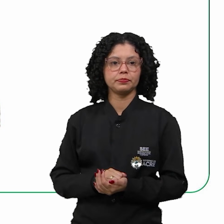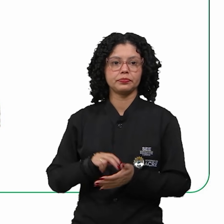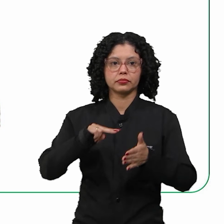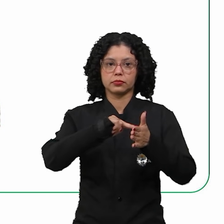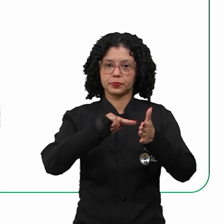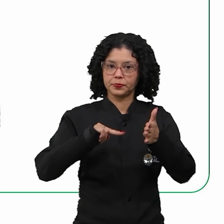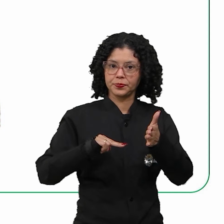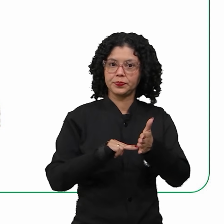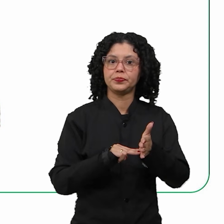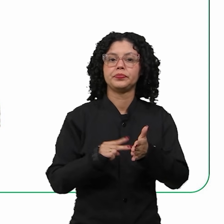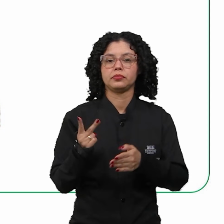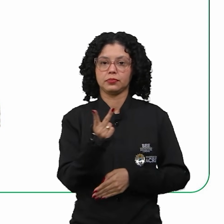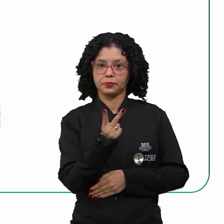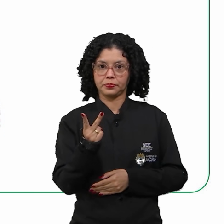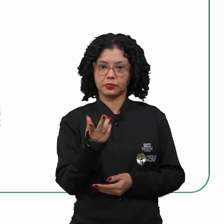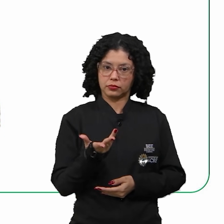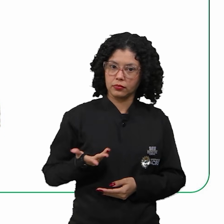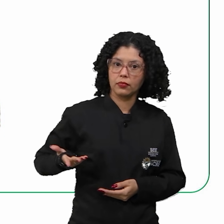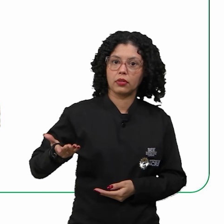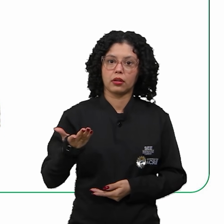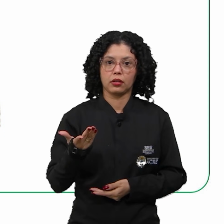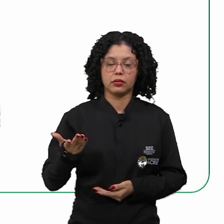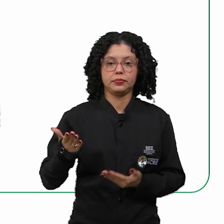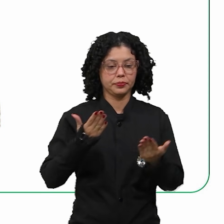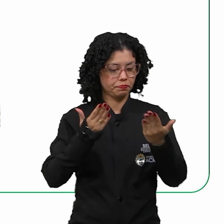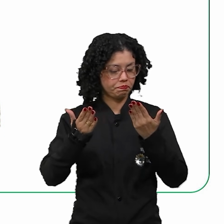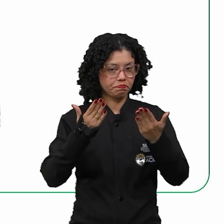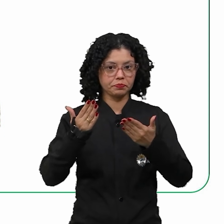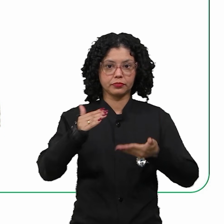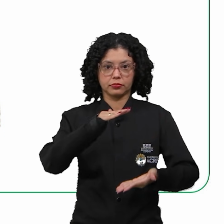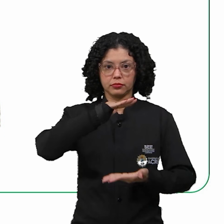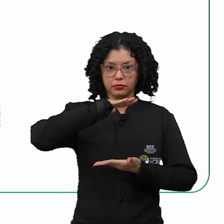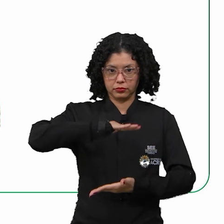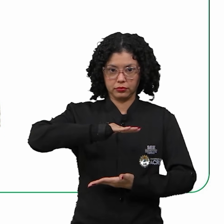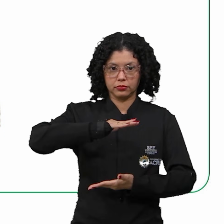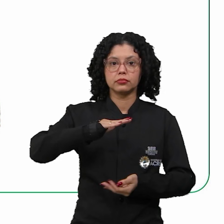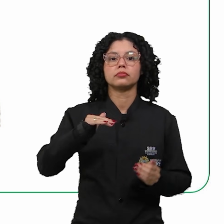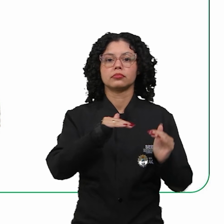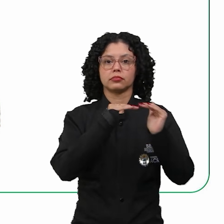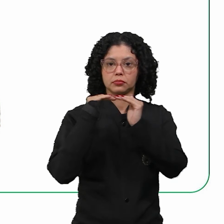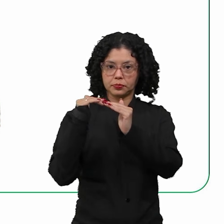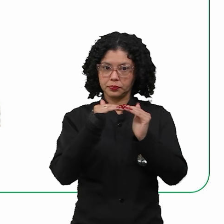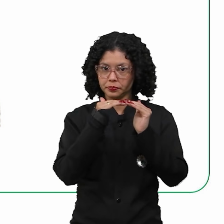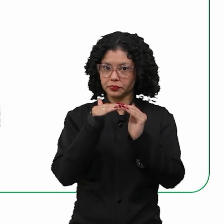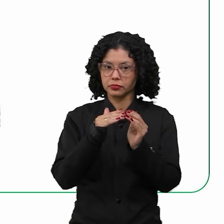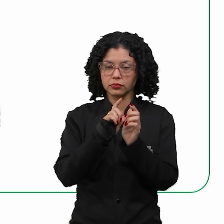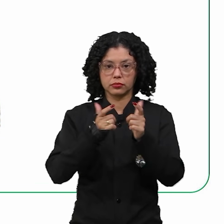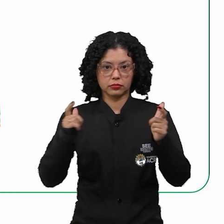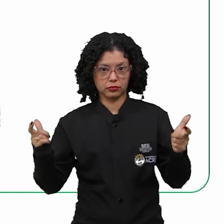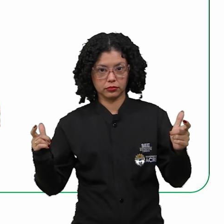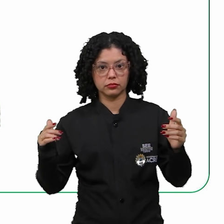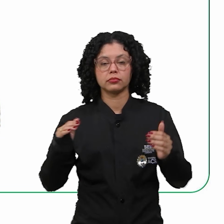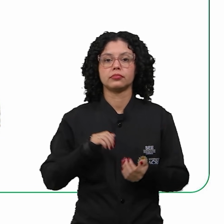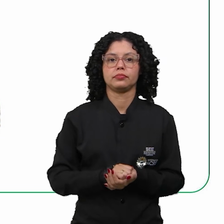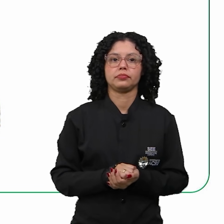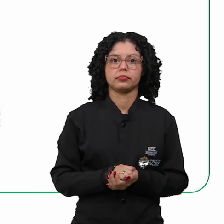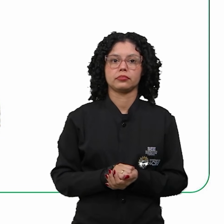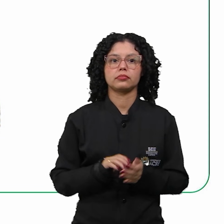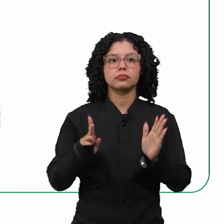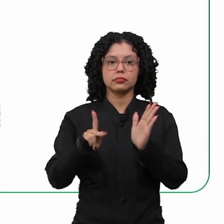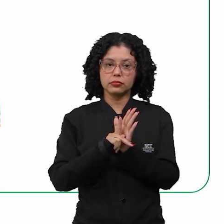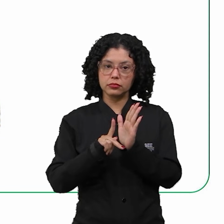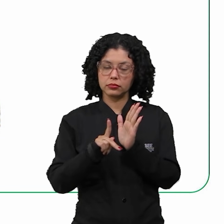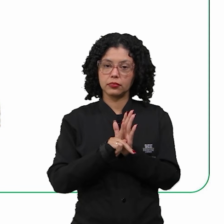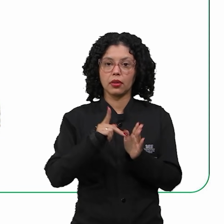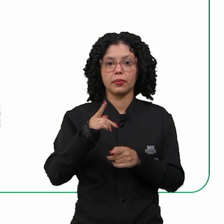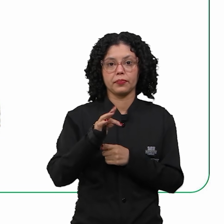poliedros que possuem 2 bases paralelas e iguais no formato e no tamanho. E as suas faces laterais